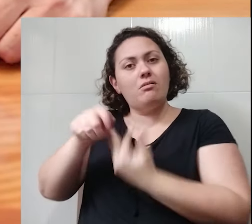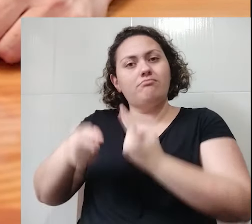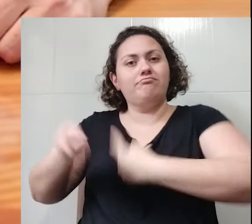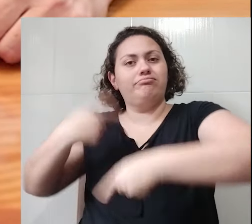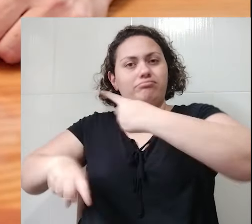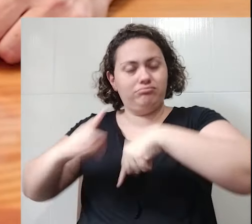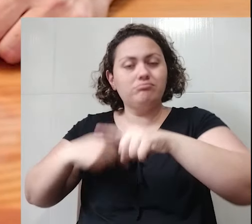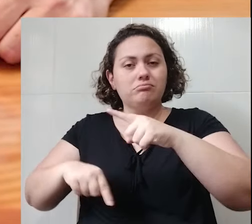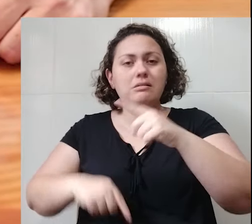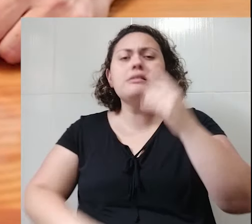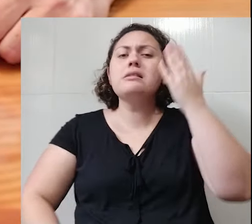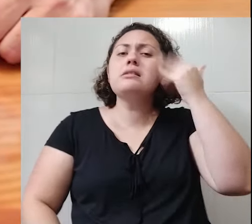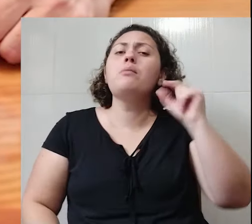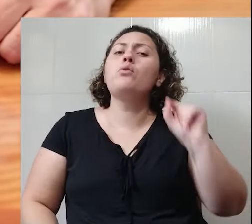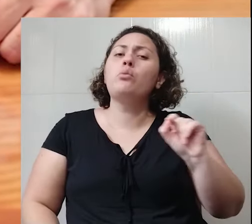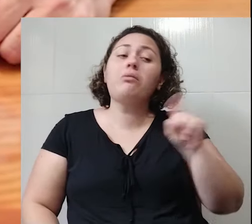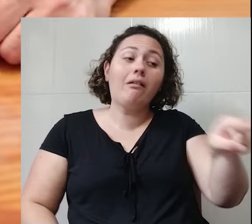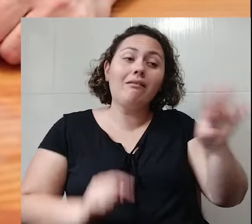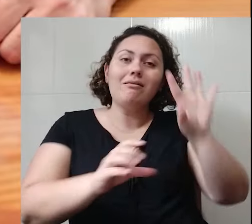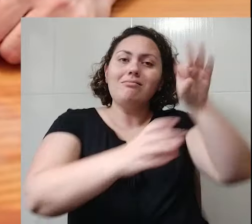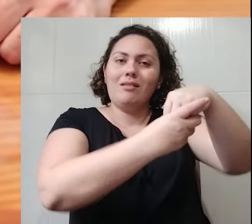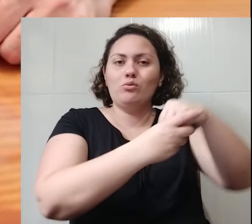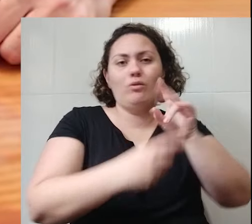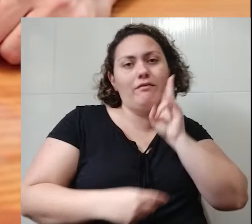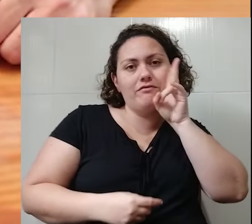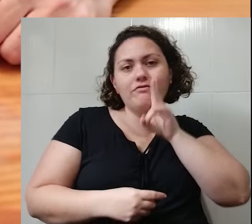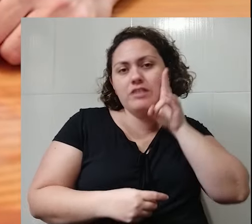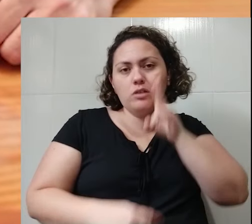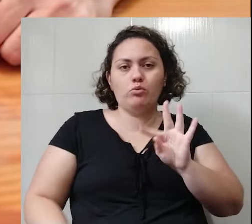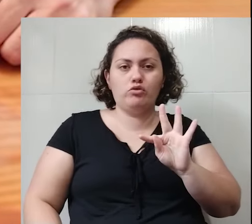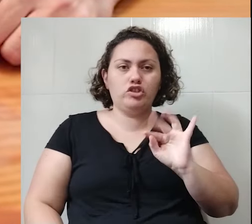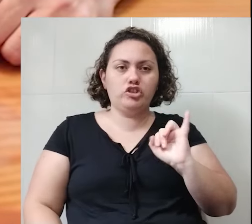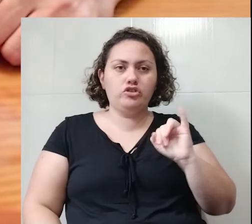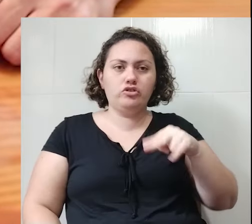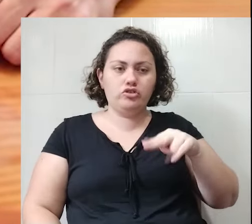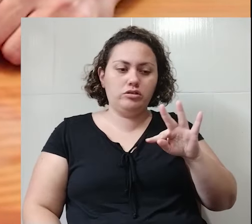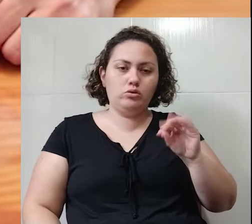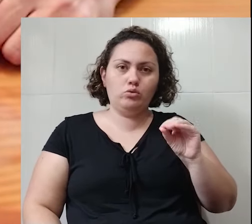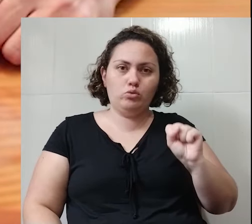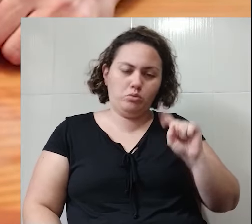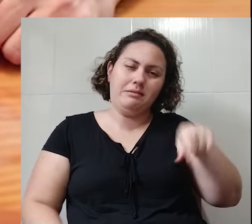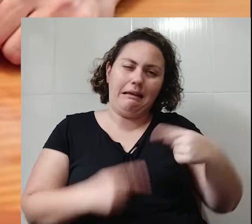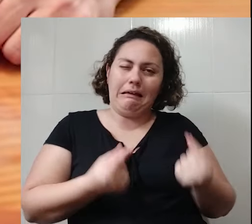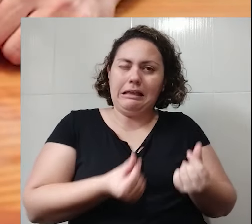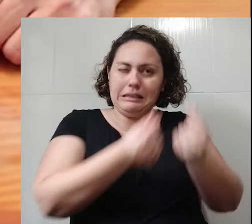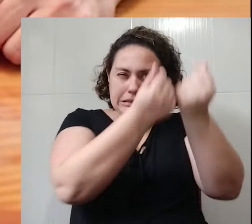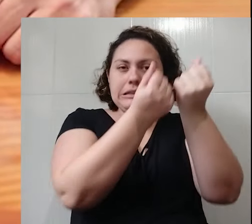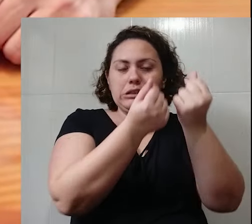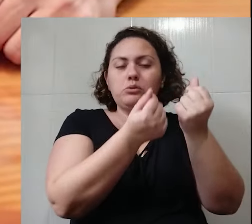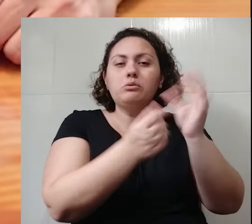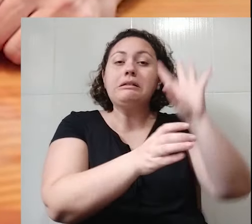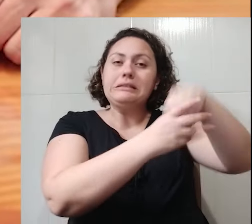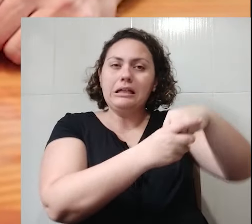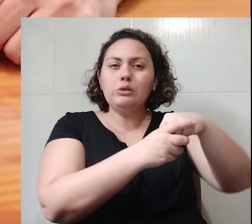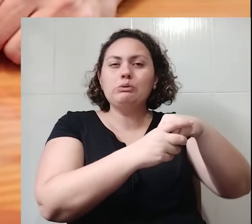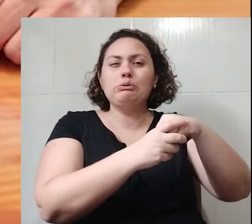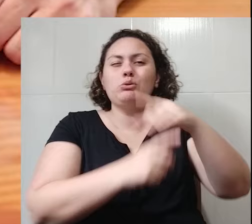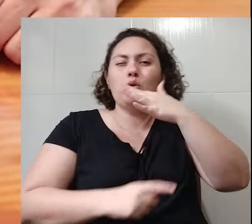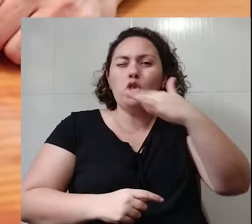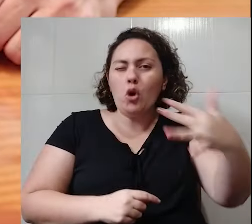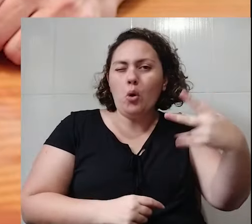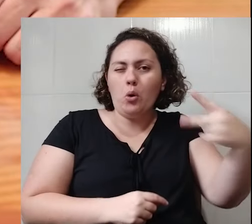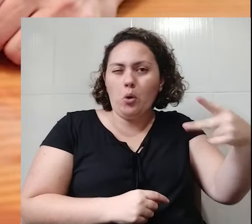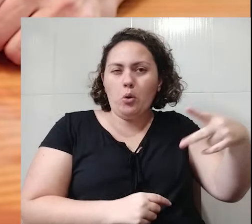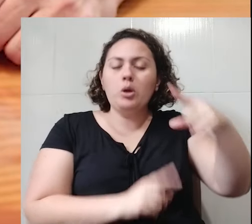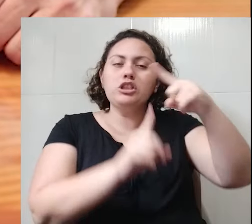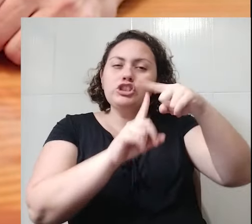se sabe basicamente que os componentes que vão ter, principalmente os vinhos tintos, que são ricos em, principalmente os componentes que vão